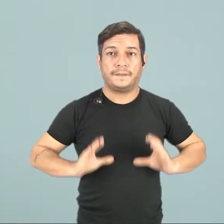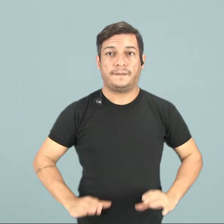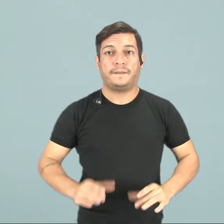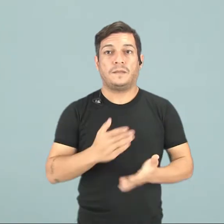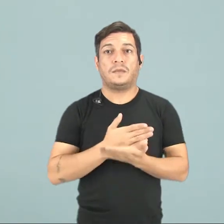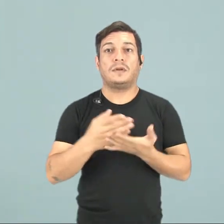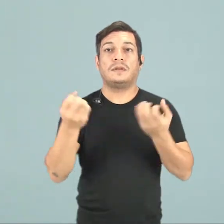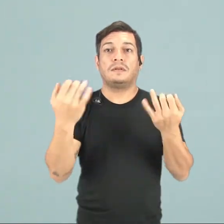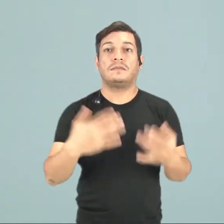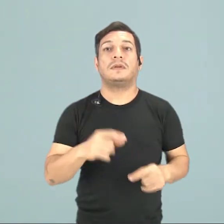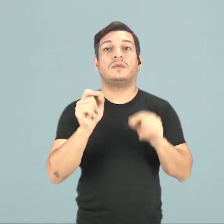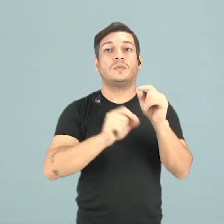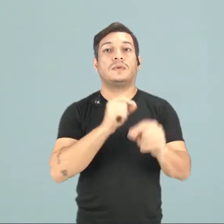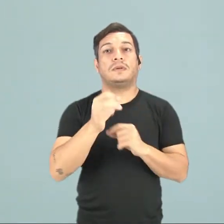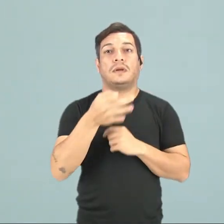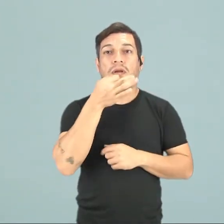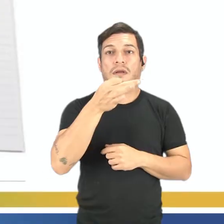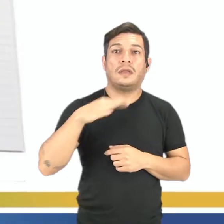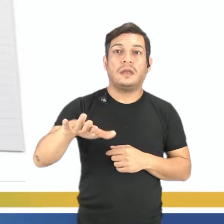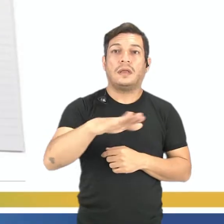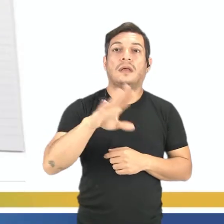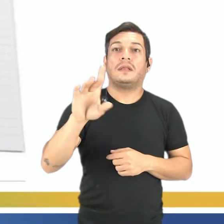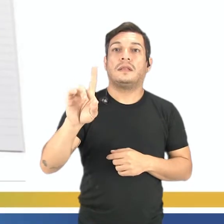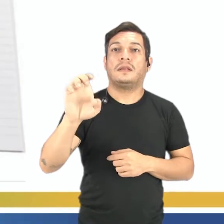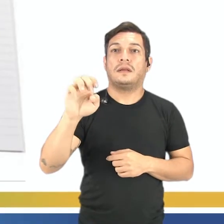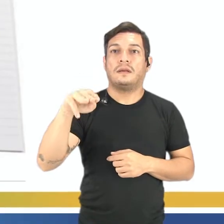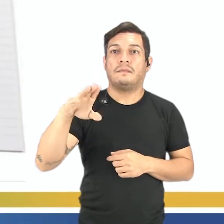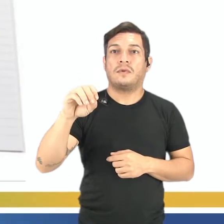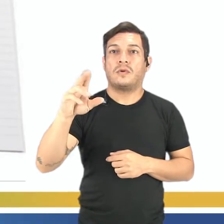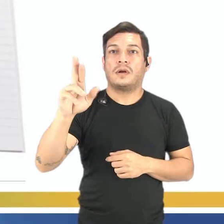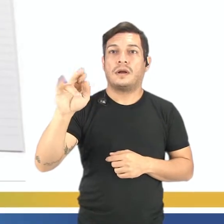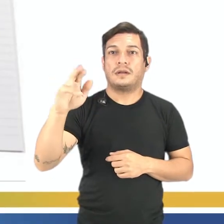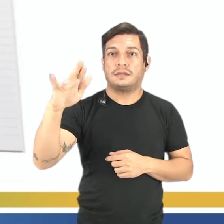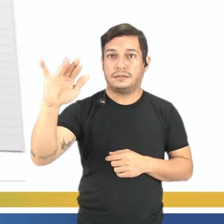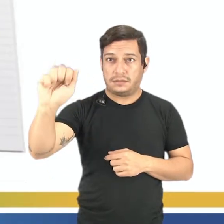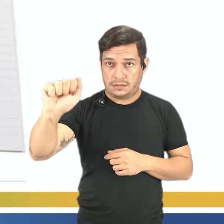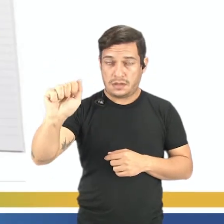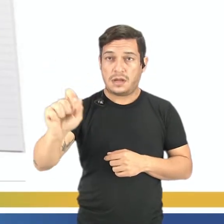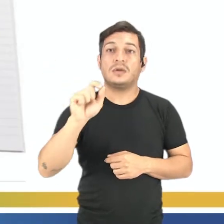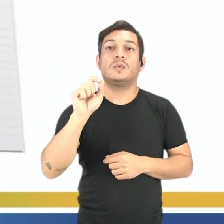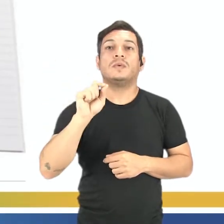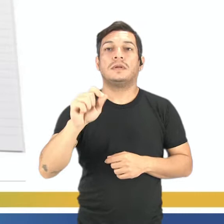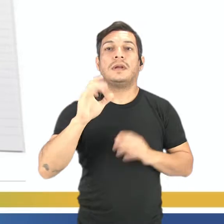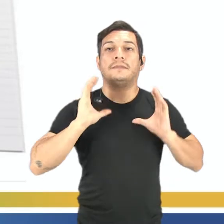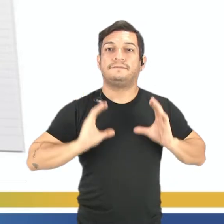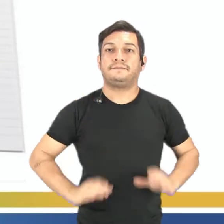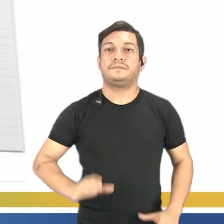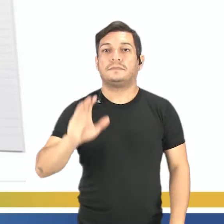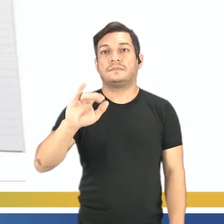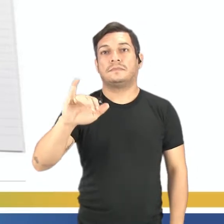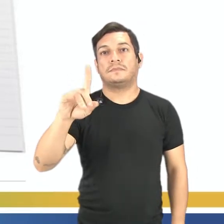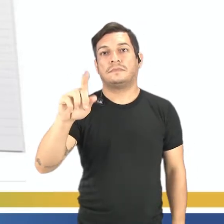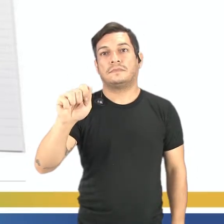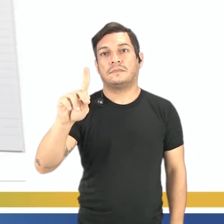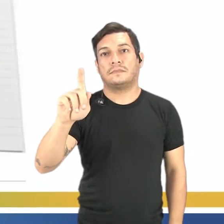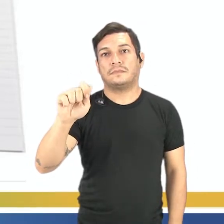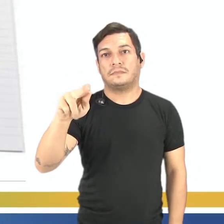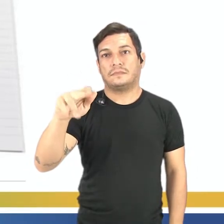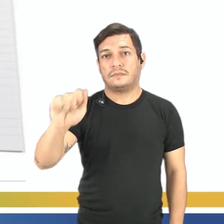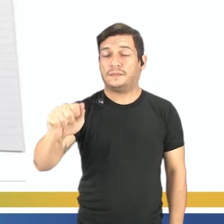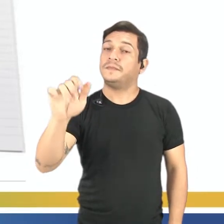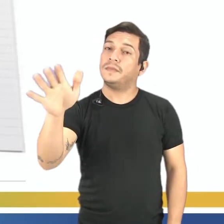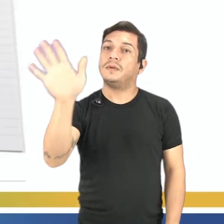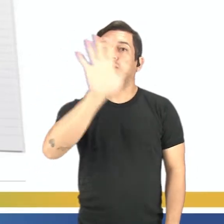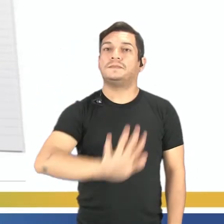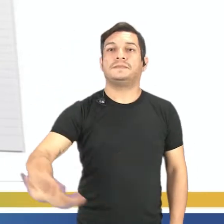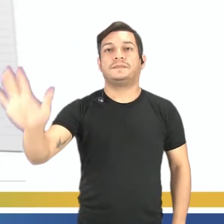é democracia e o que é cidadania. Então, no geral, a gente diz que democracia é